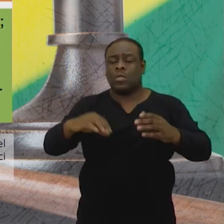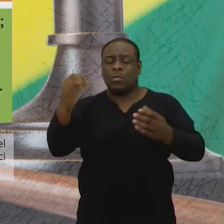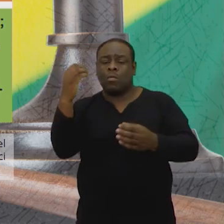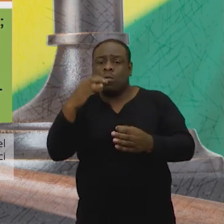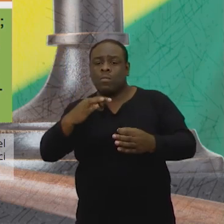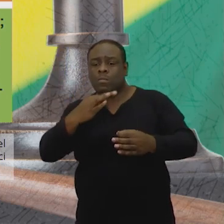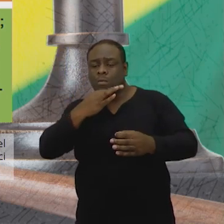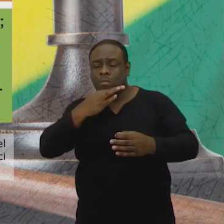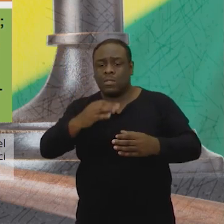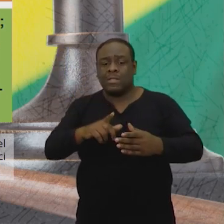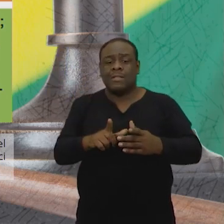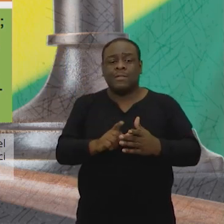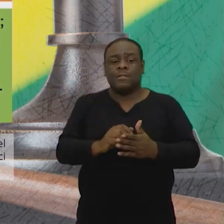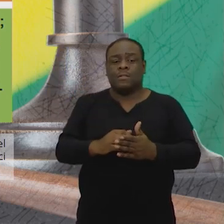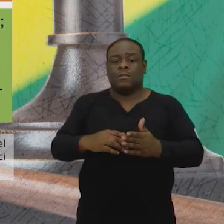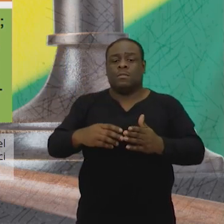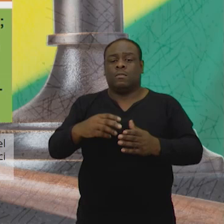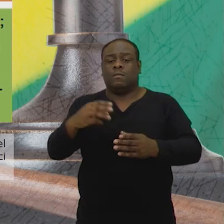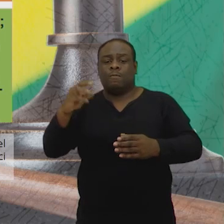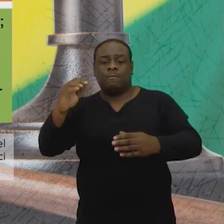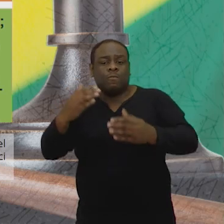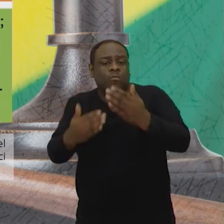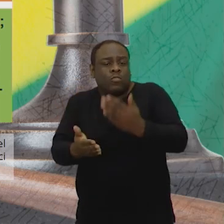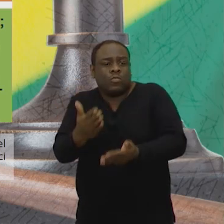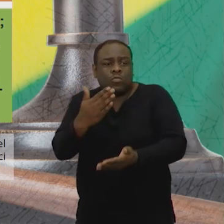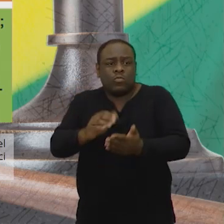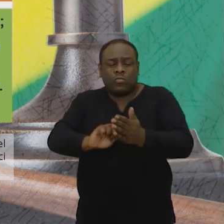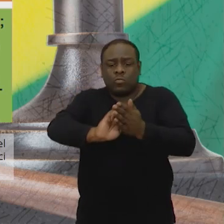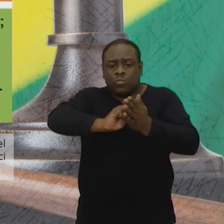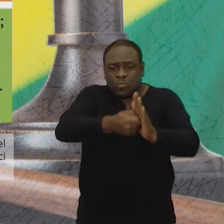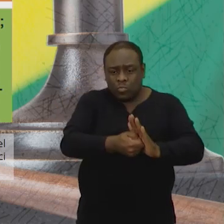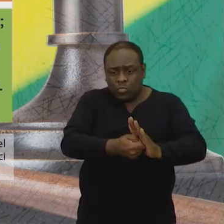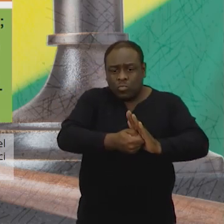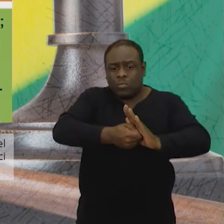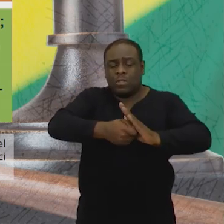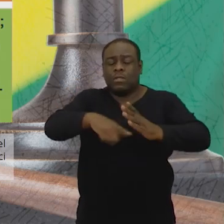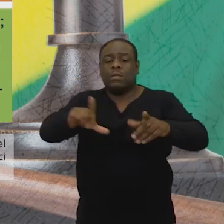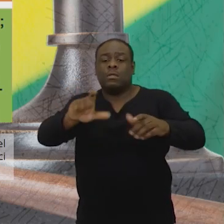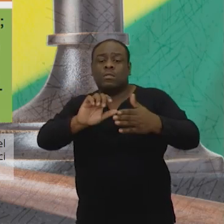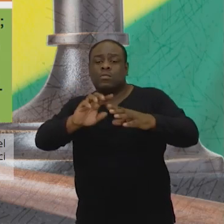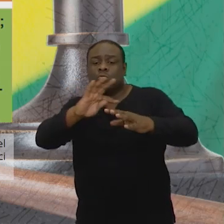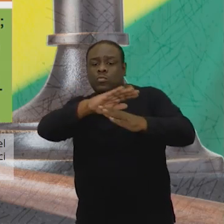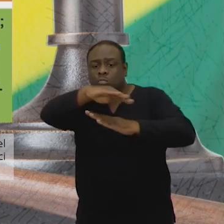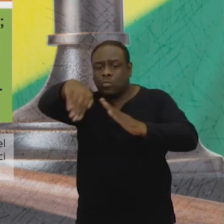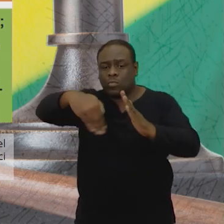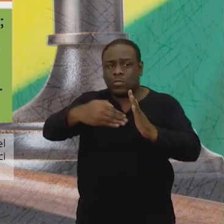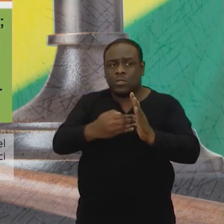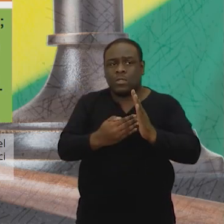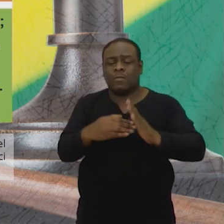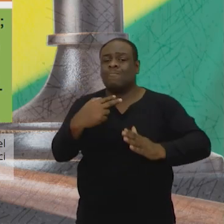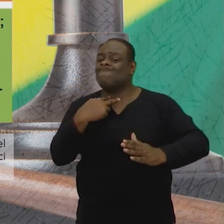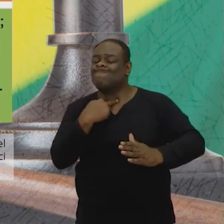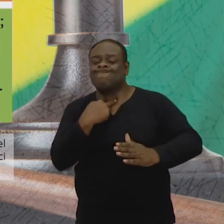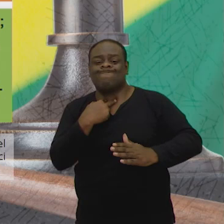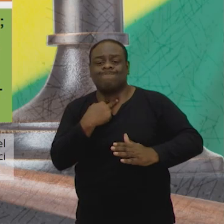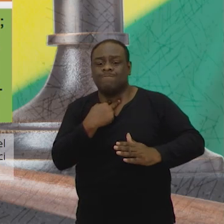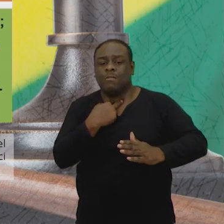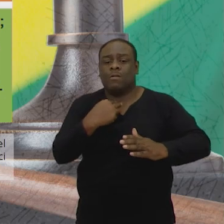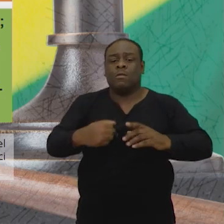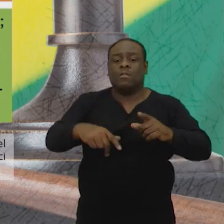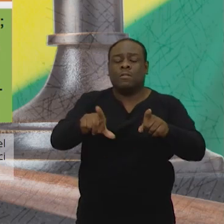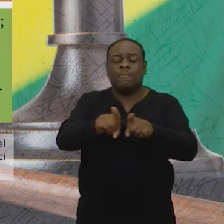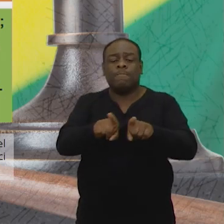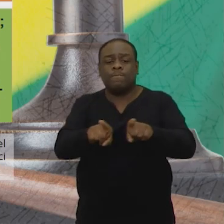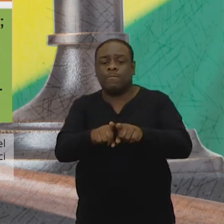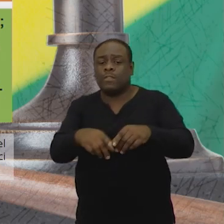obrigatório. Censura, total extinção. E essa é uma das cláusulas pétreas da Constituição de 88,